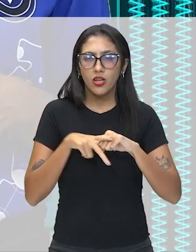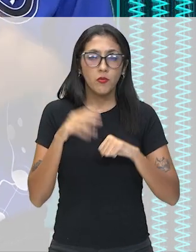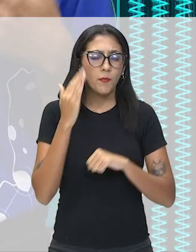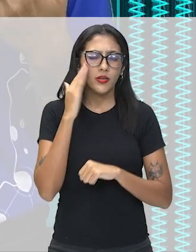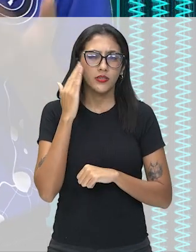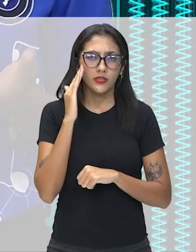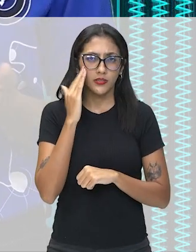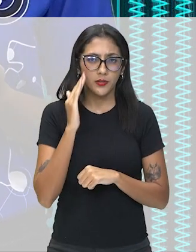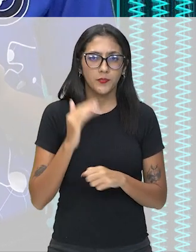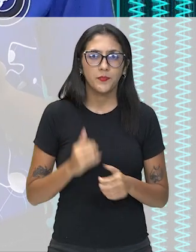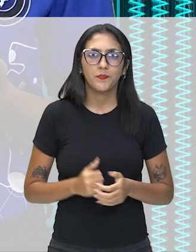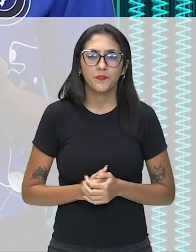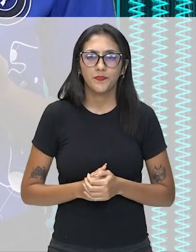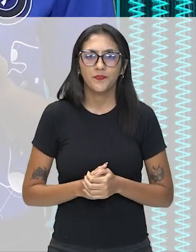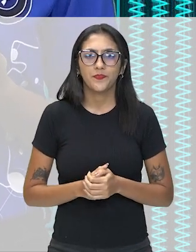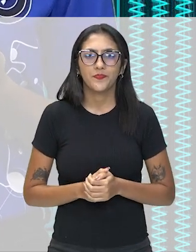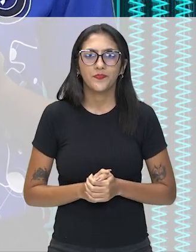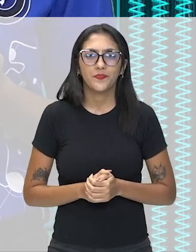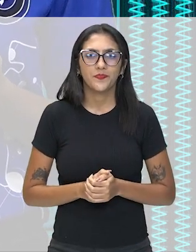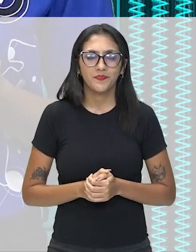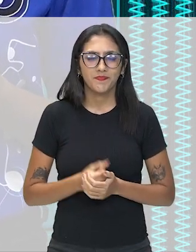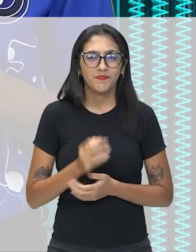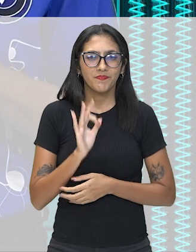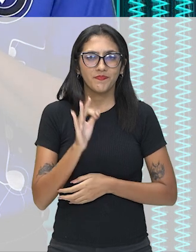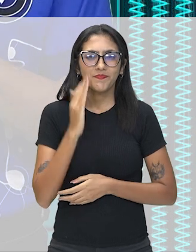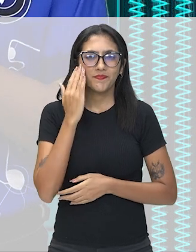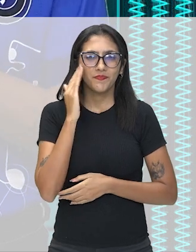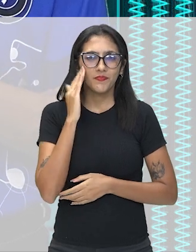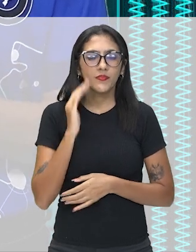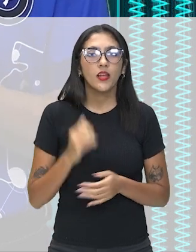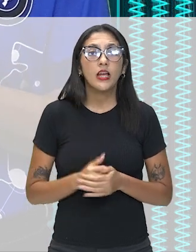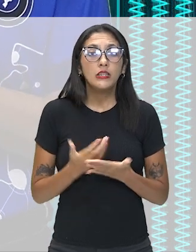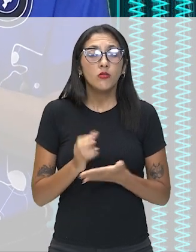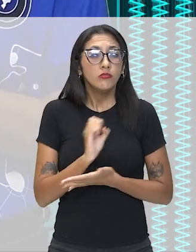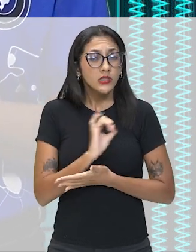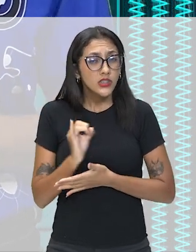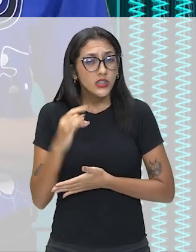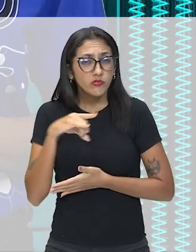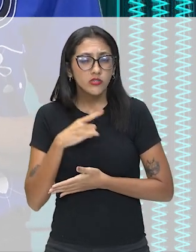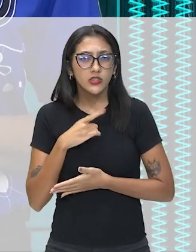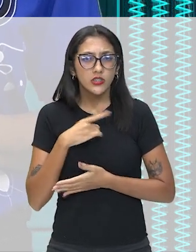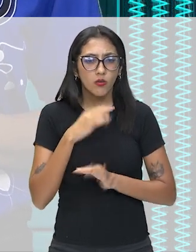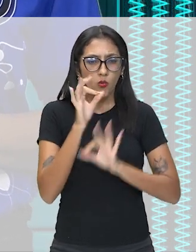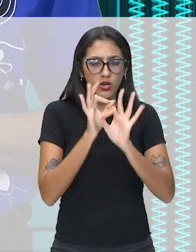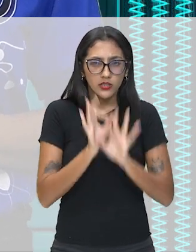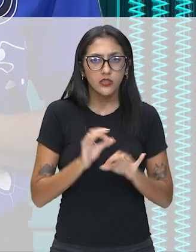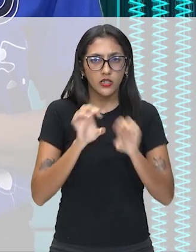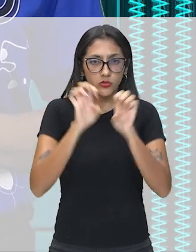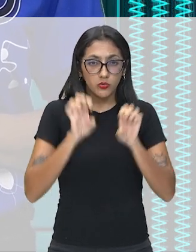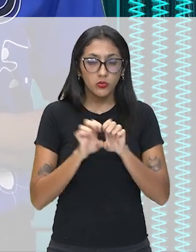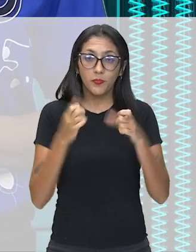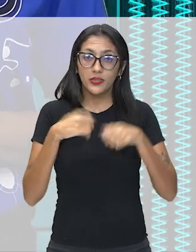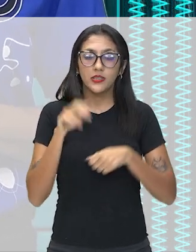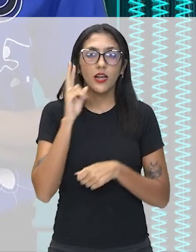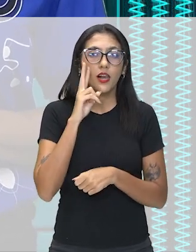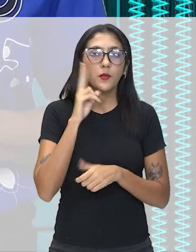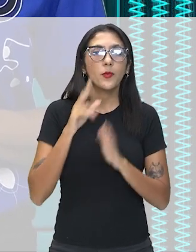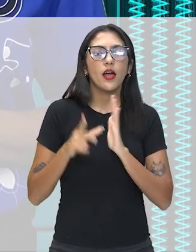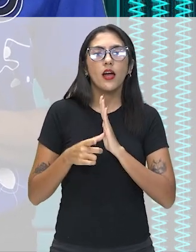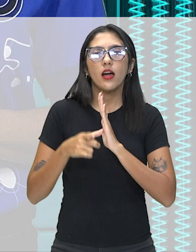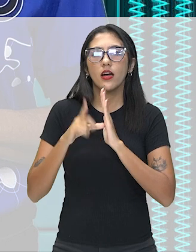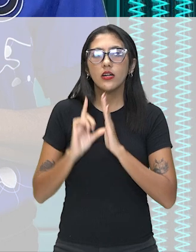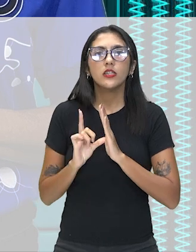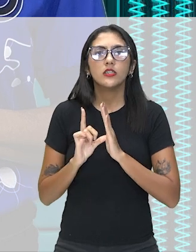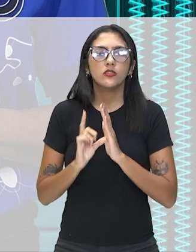ali, dançar zumba, right? Então, se você for fazer, tem que lembrar daqueles 3 primeiros elementos daqui, ó. Yes, I